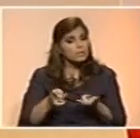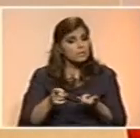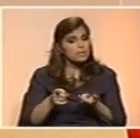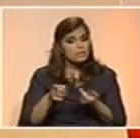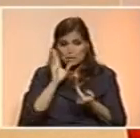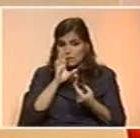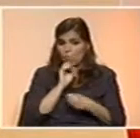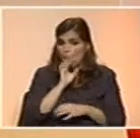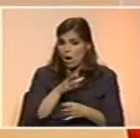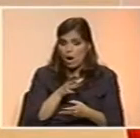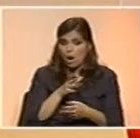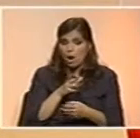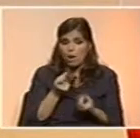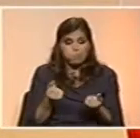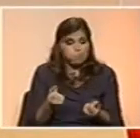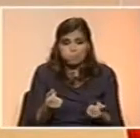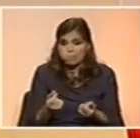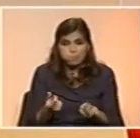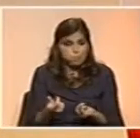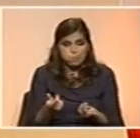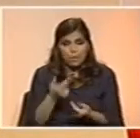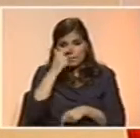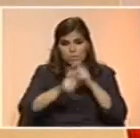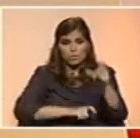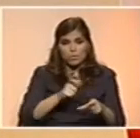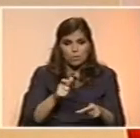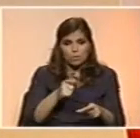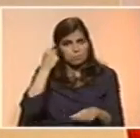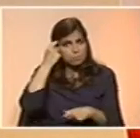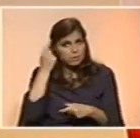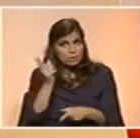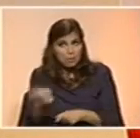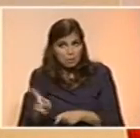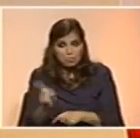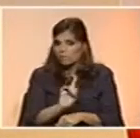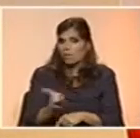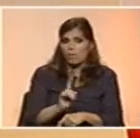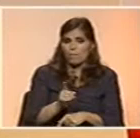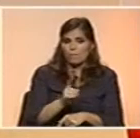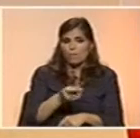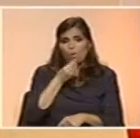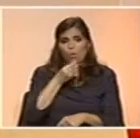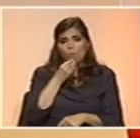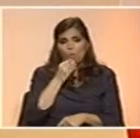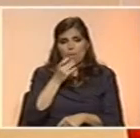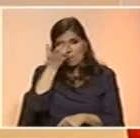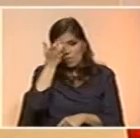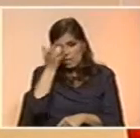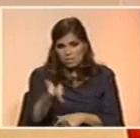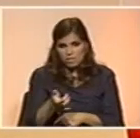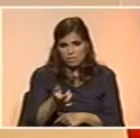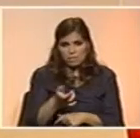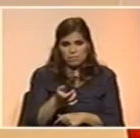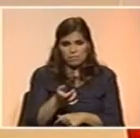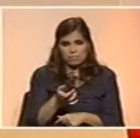há condições económicas suficientes, as pessoas não vão para essa alimentação. Vão para a alimentação mais fácil,